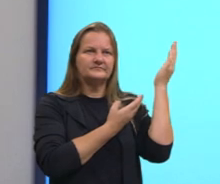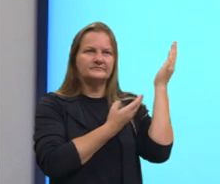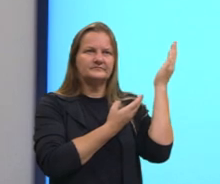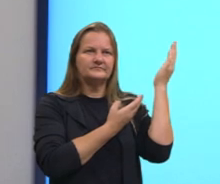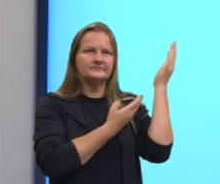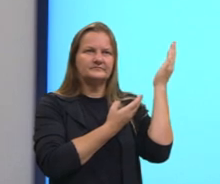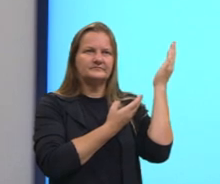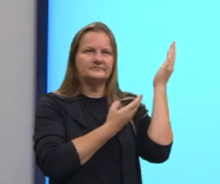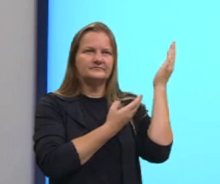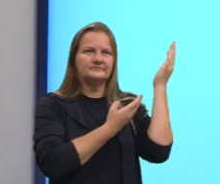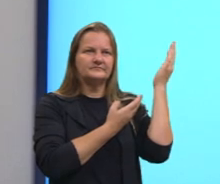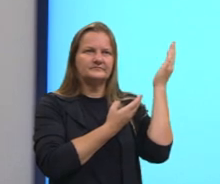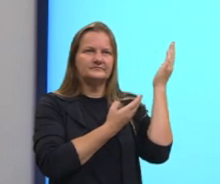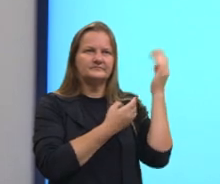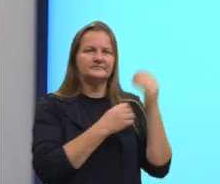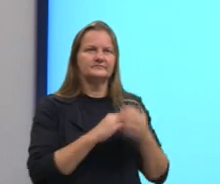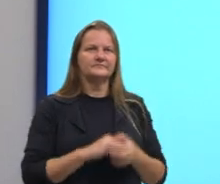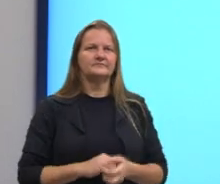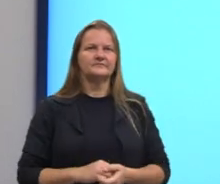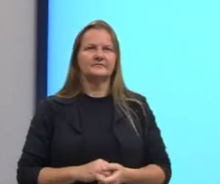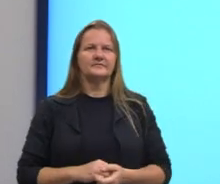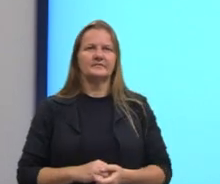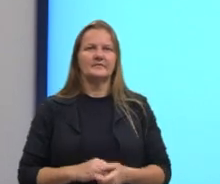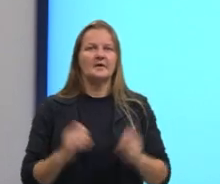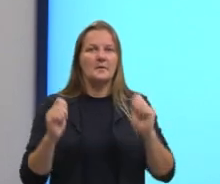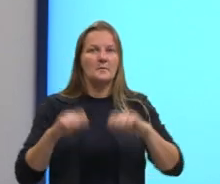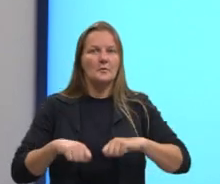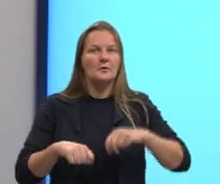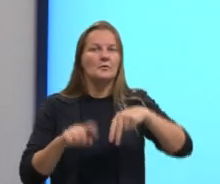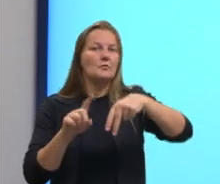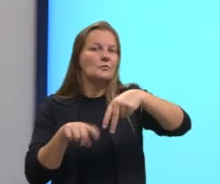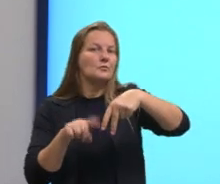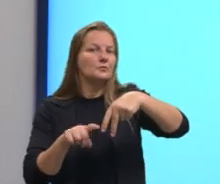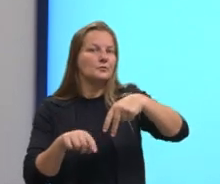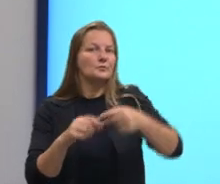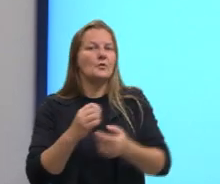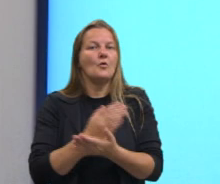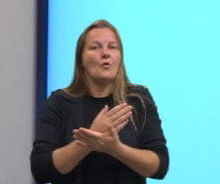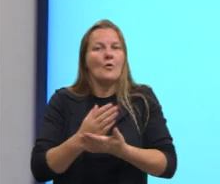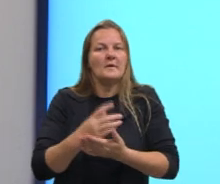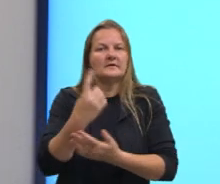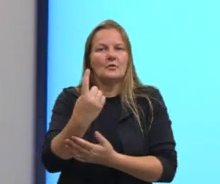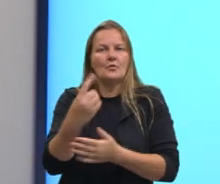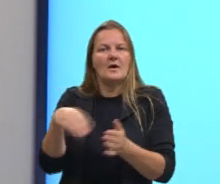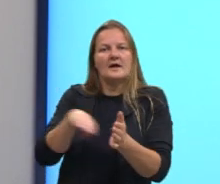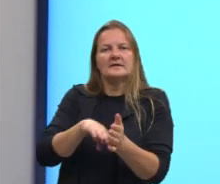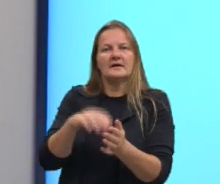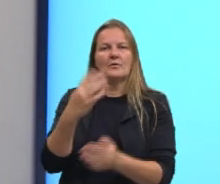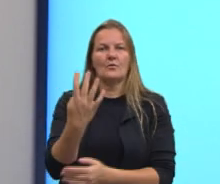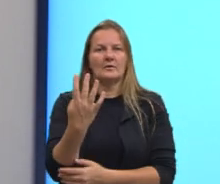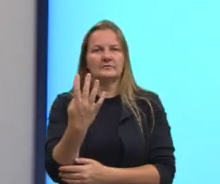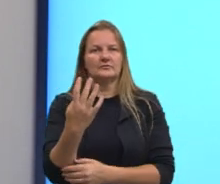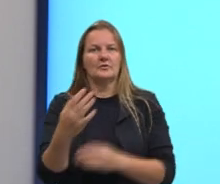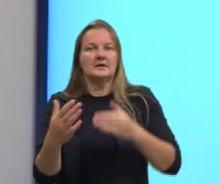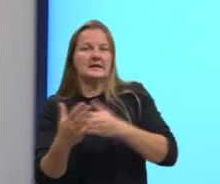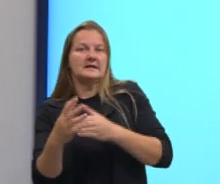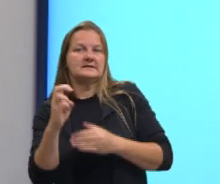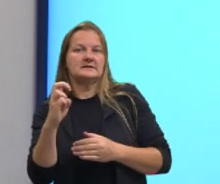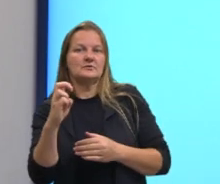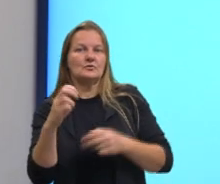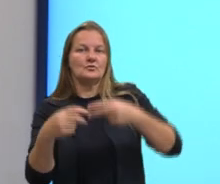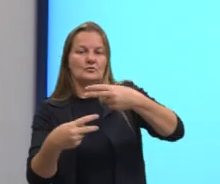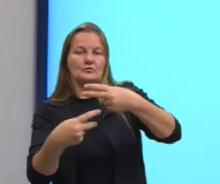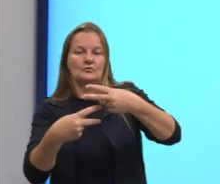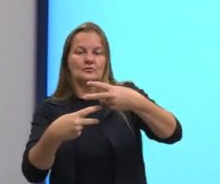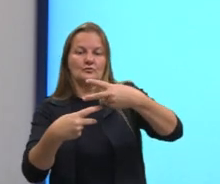m ao quadrado menos 1 e valores possíveis DM comecem um e vai até quatro ele não chega até cinco